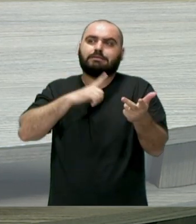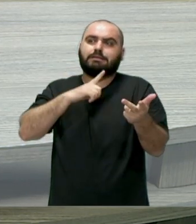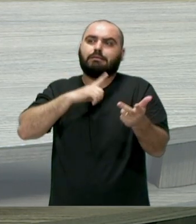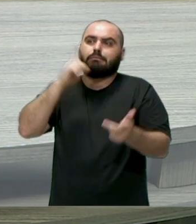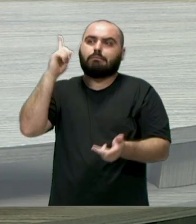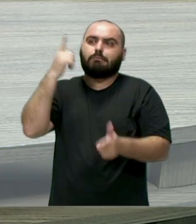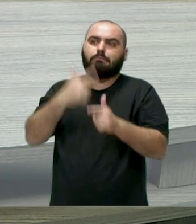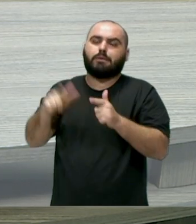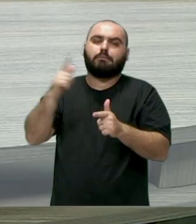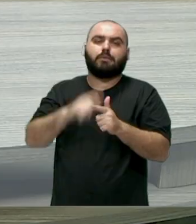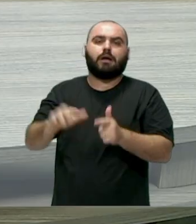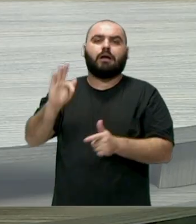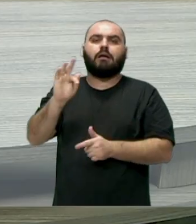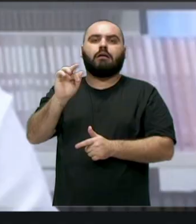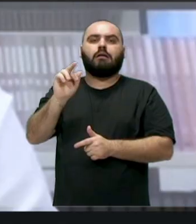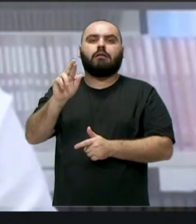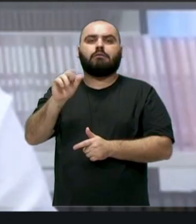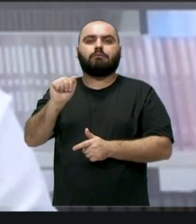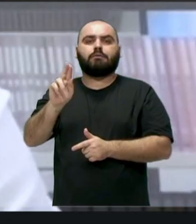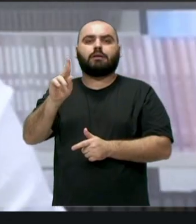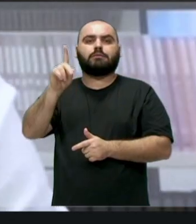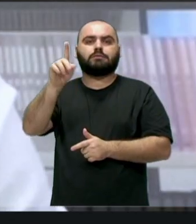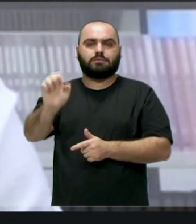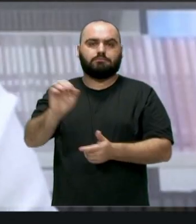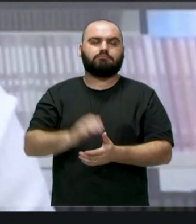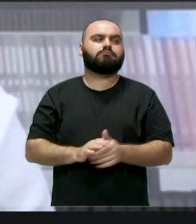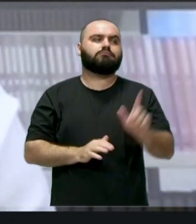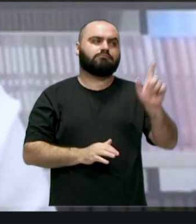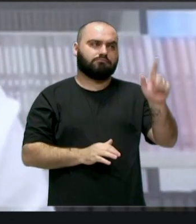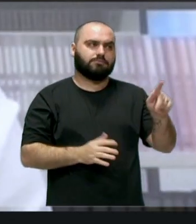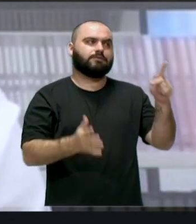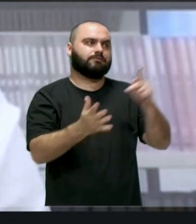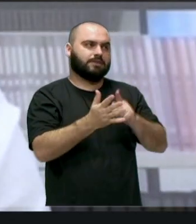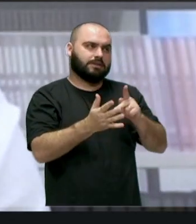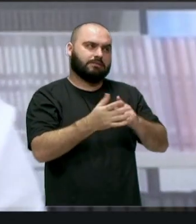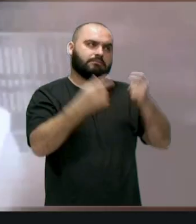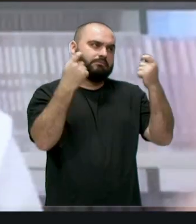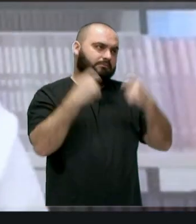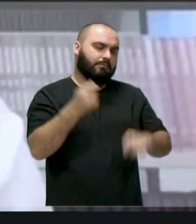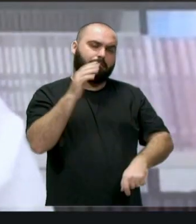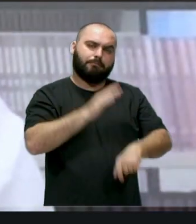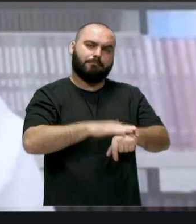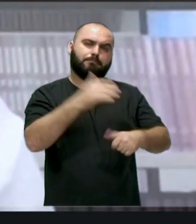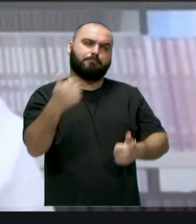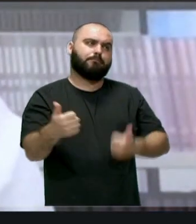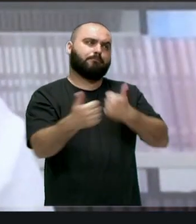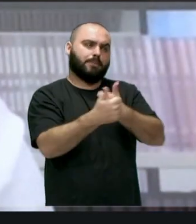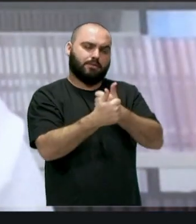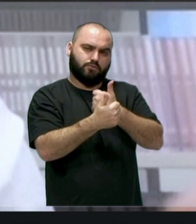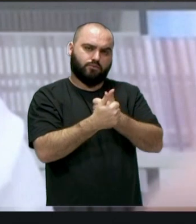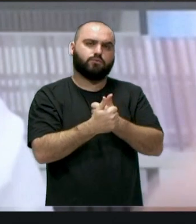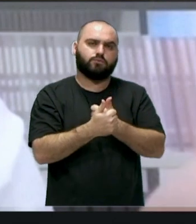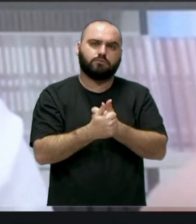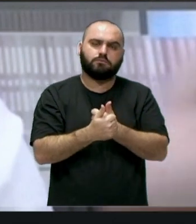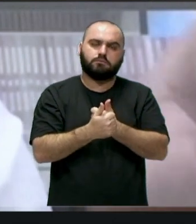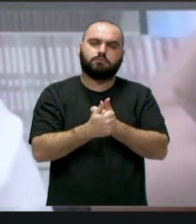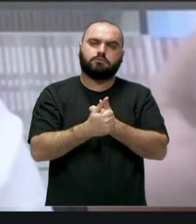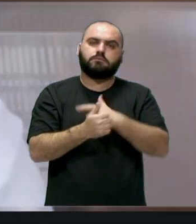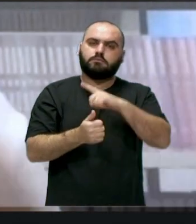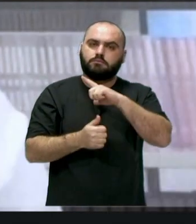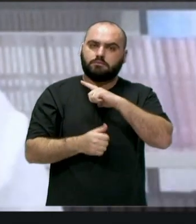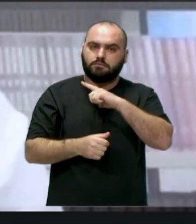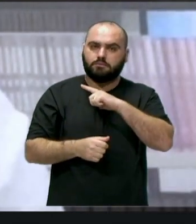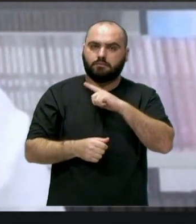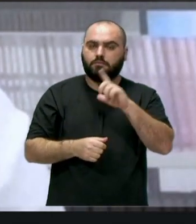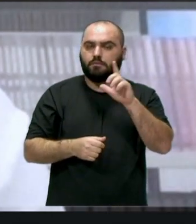né? Isso, busque saber, né? Busque se envolver, né? Quanto mais próximo, e aí também isso vem ao encontro da nossa campanha